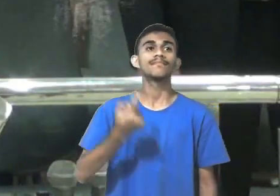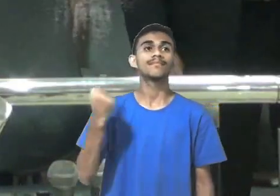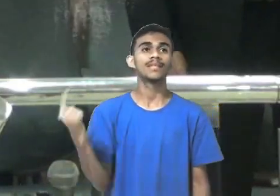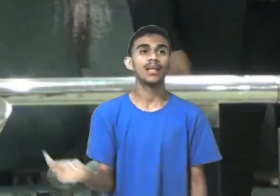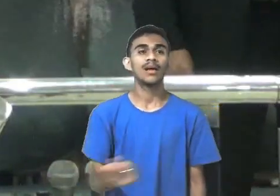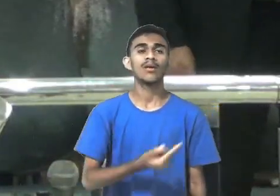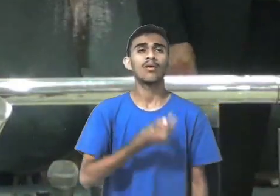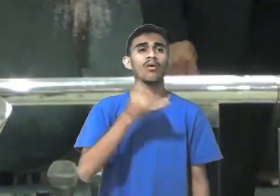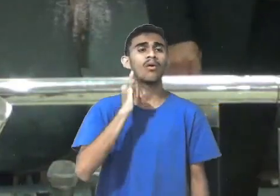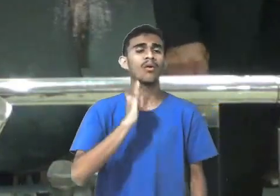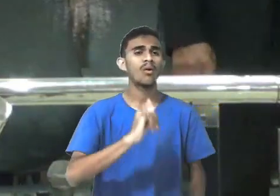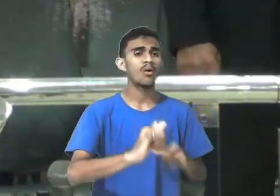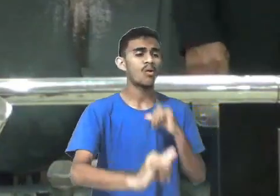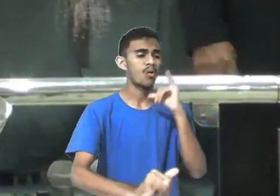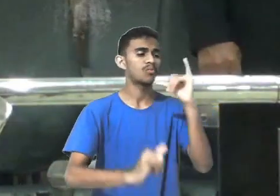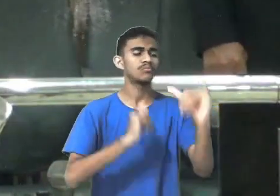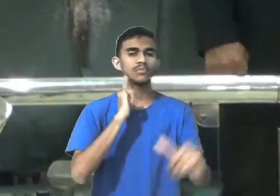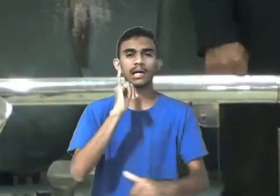desprezam,